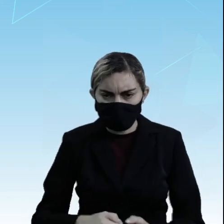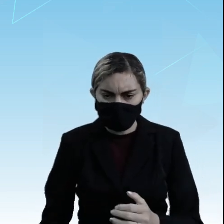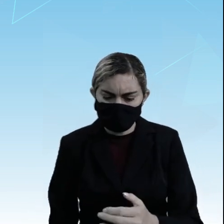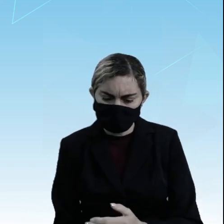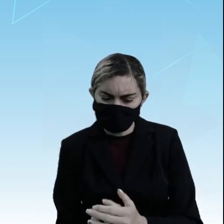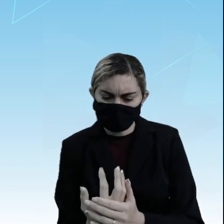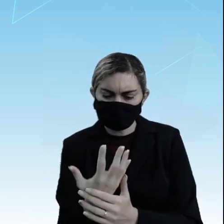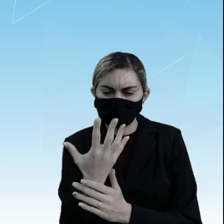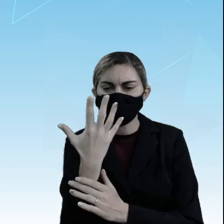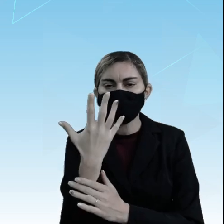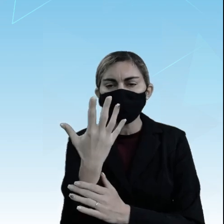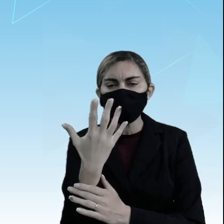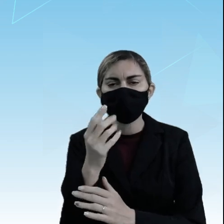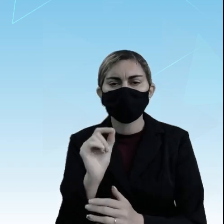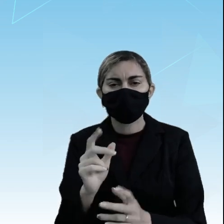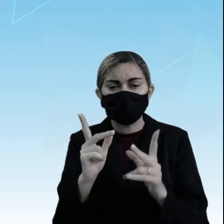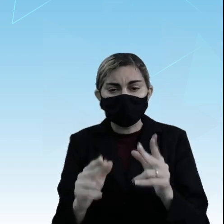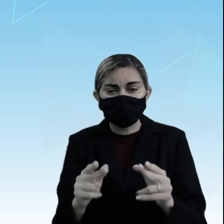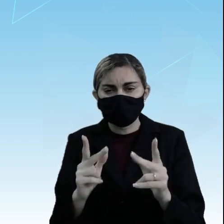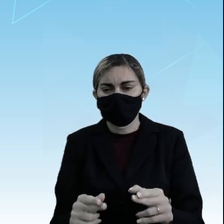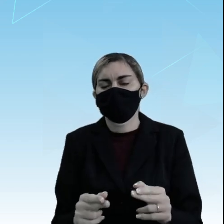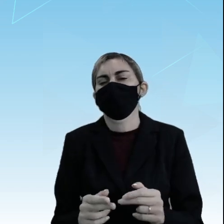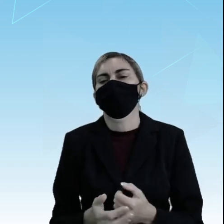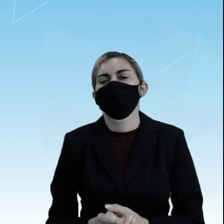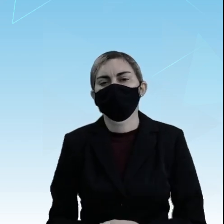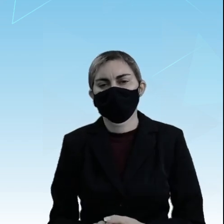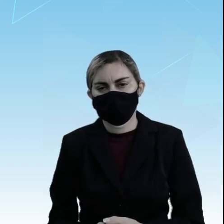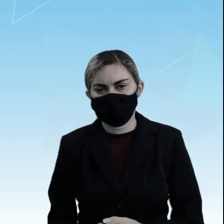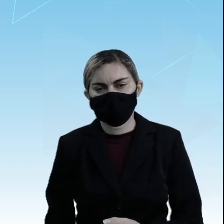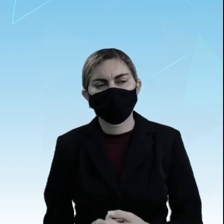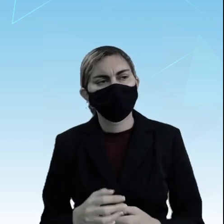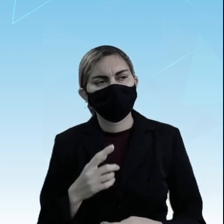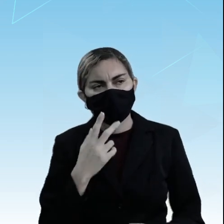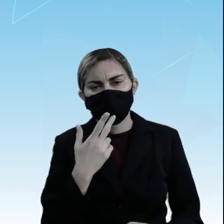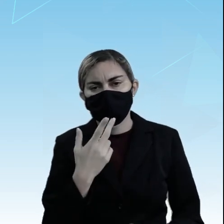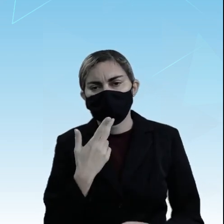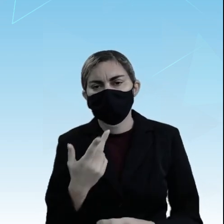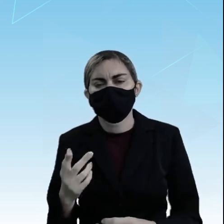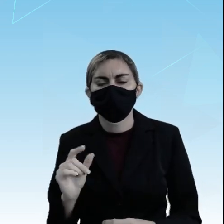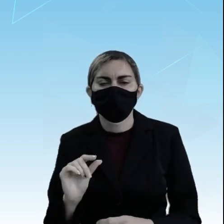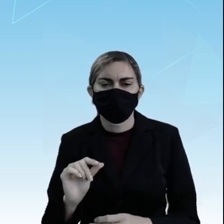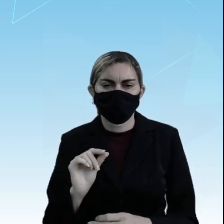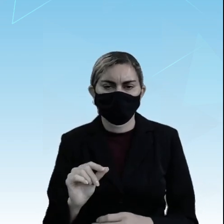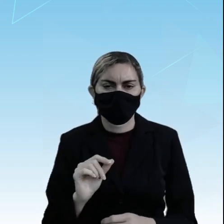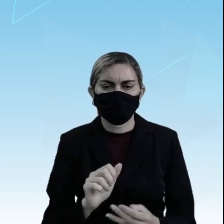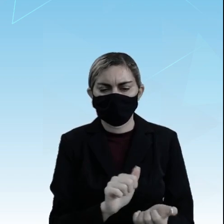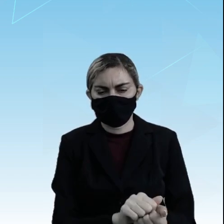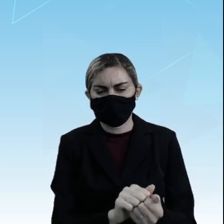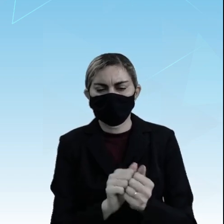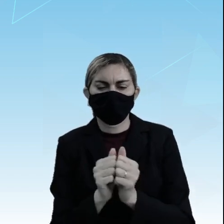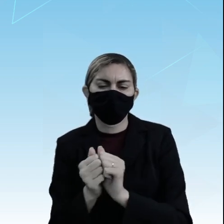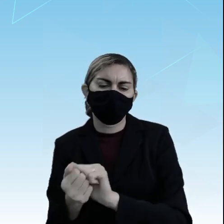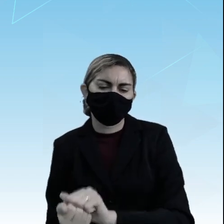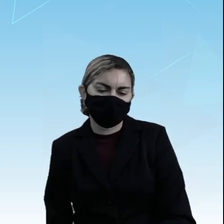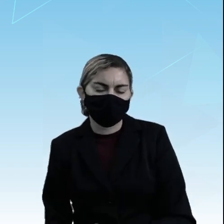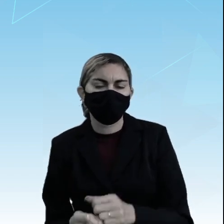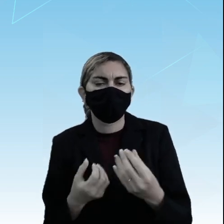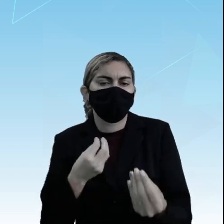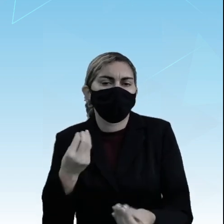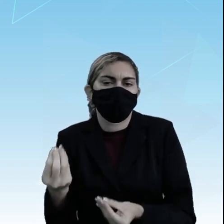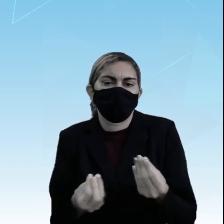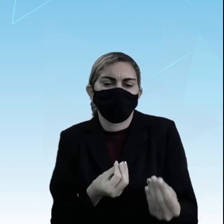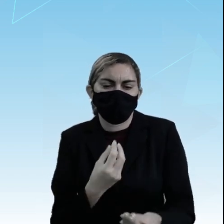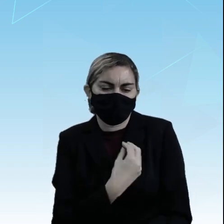idênticos ao que os originou. Agora vou falar um pouco sobre adaptação. Como é que os seres